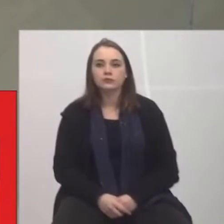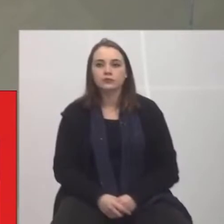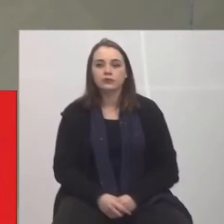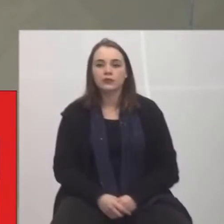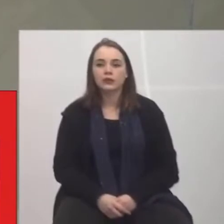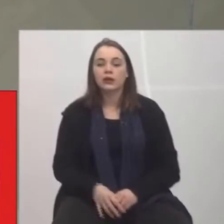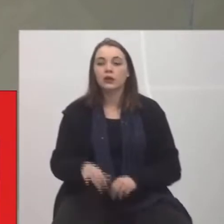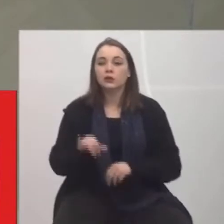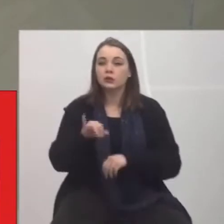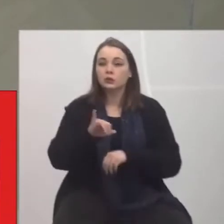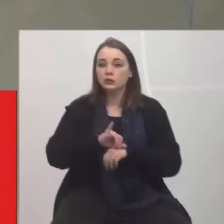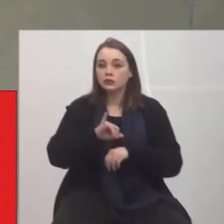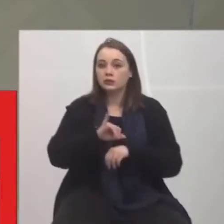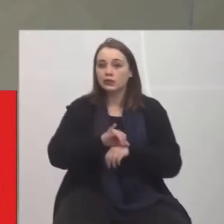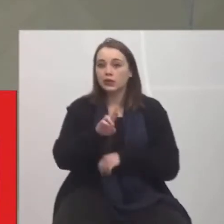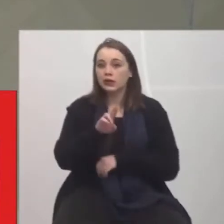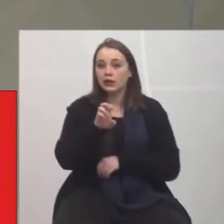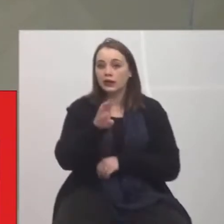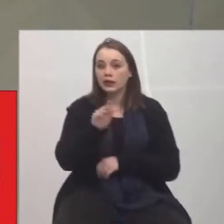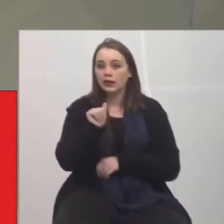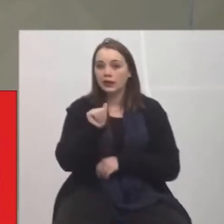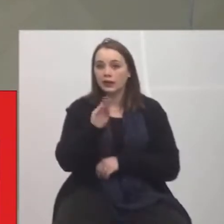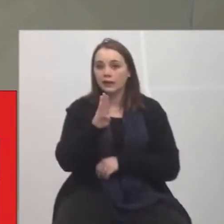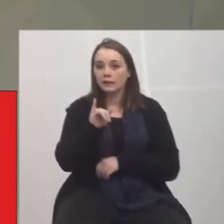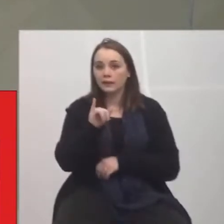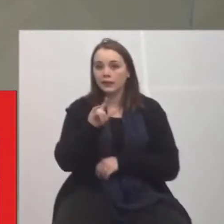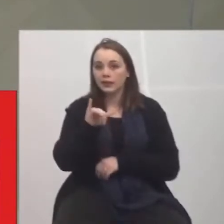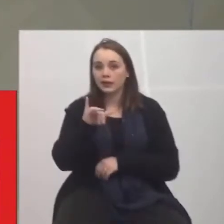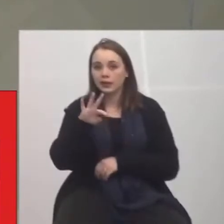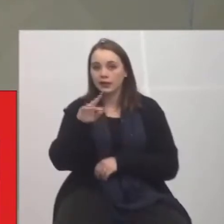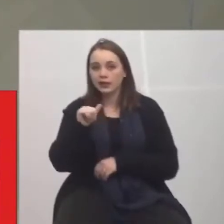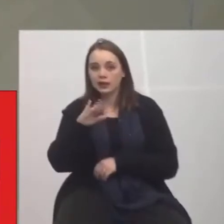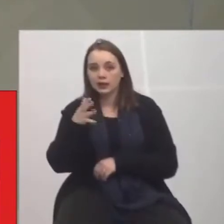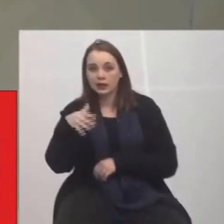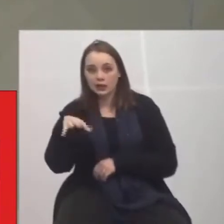então, é a primeira vez que a gente traz, assim, ele